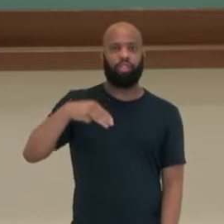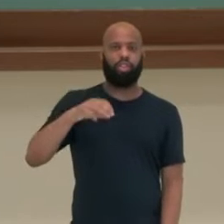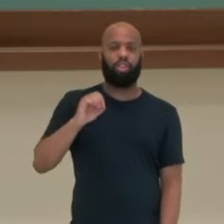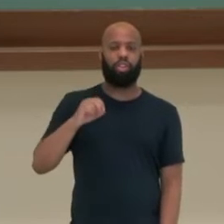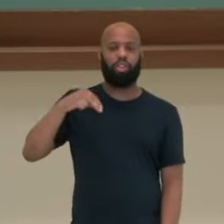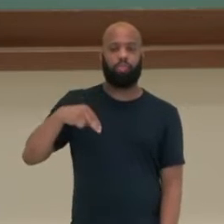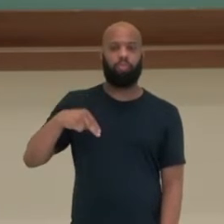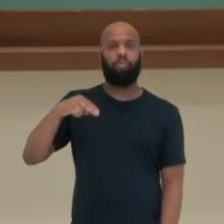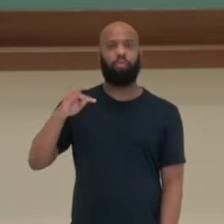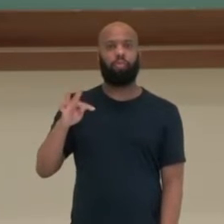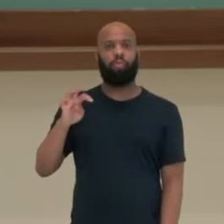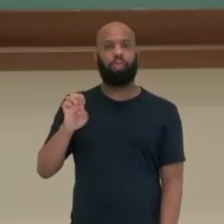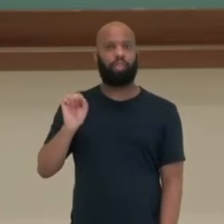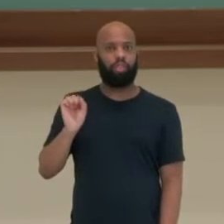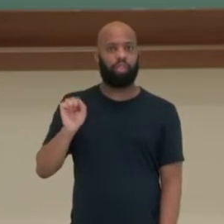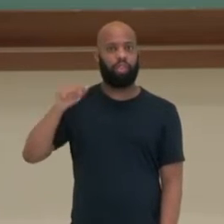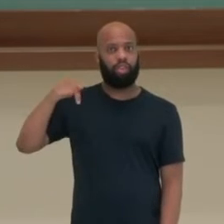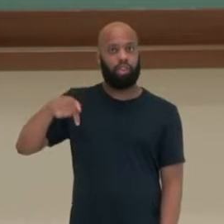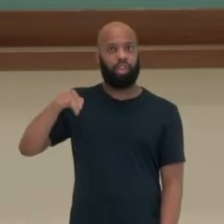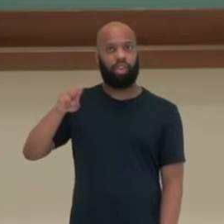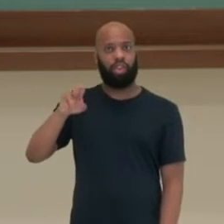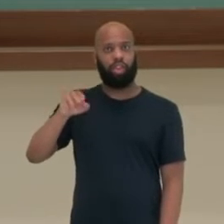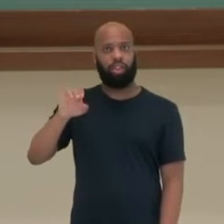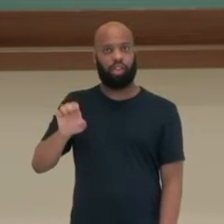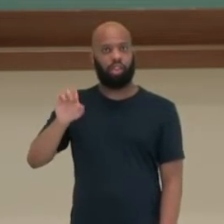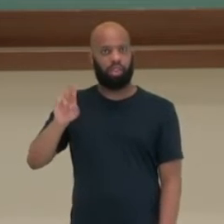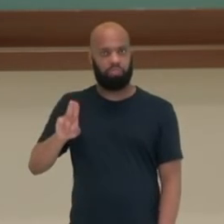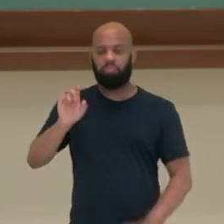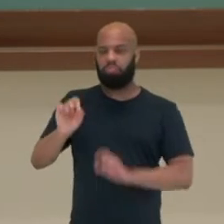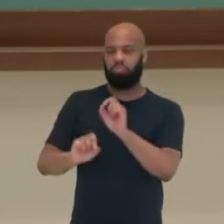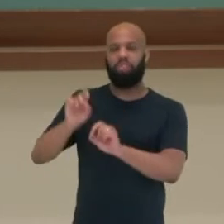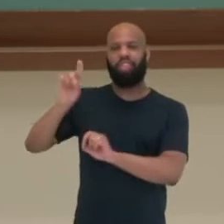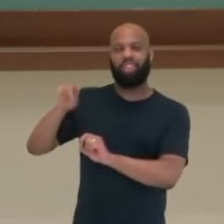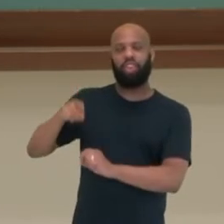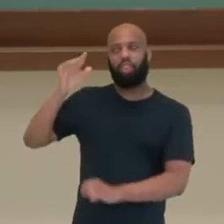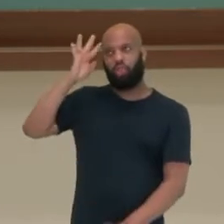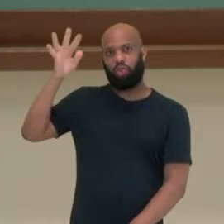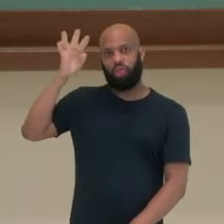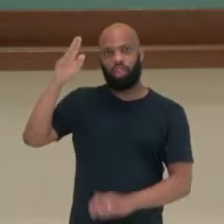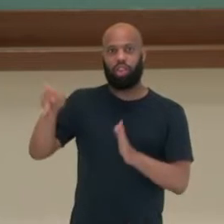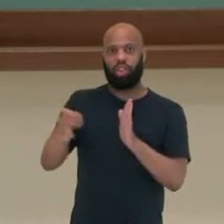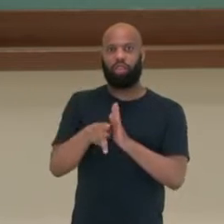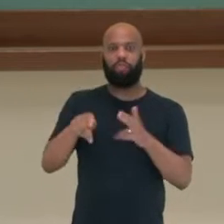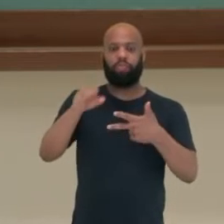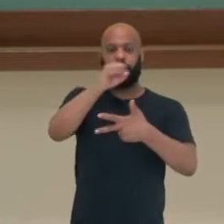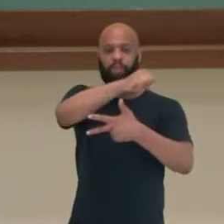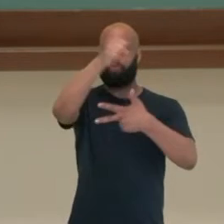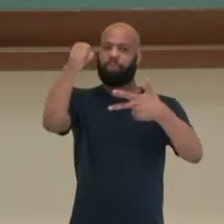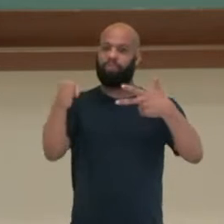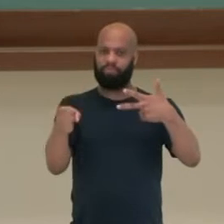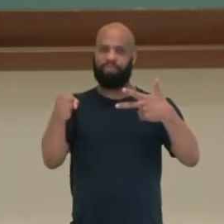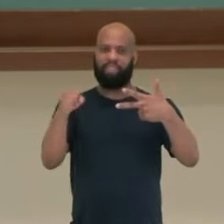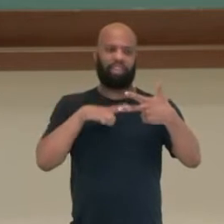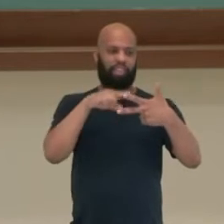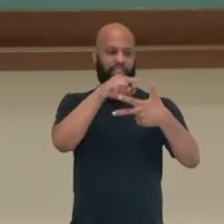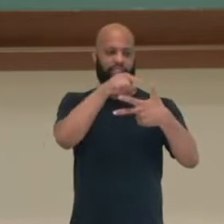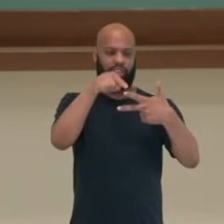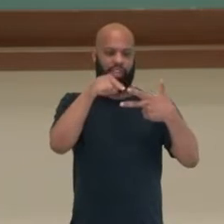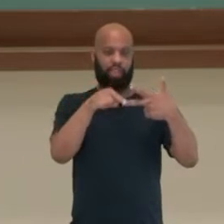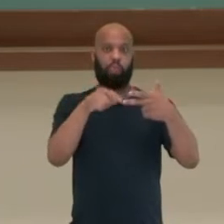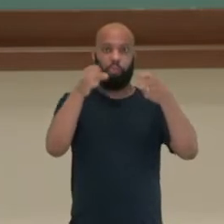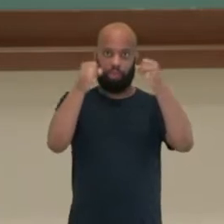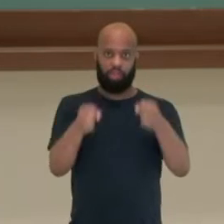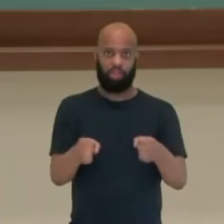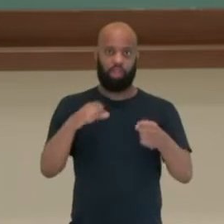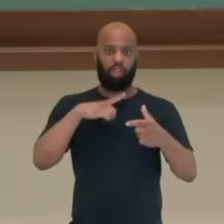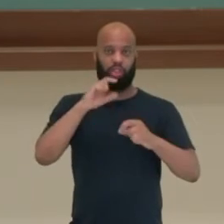Montesquieu, responsável pela teoria da tripartição dos poderes, a divisão dos poderes